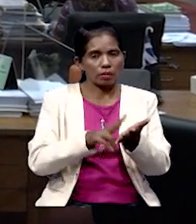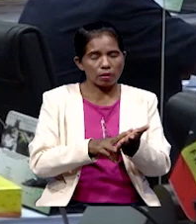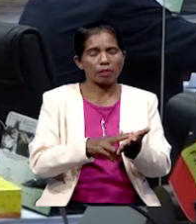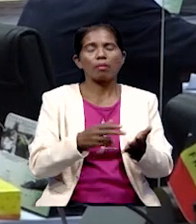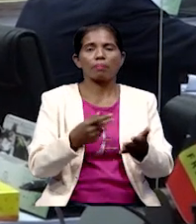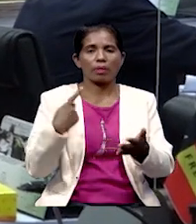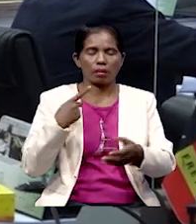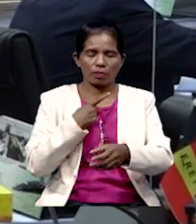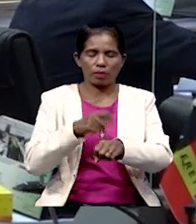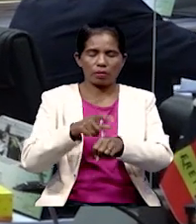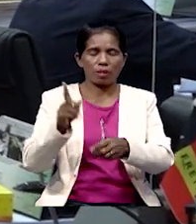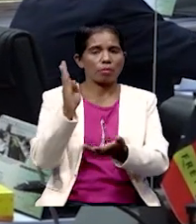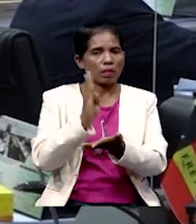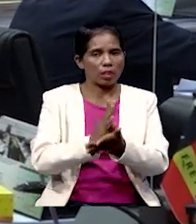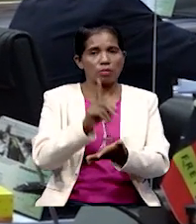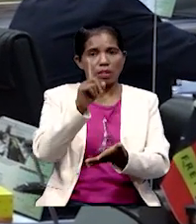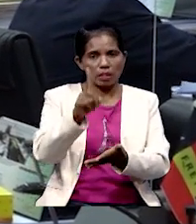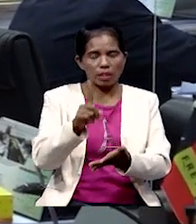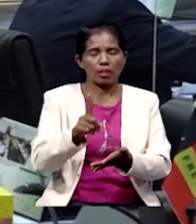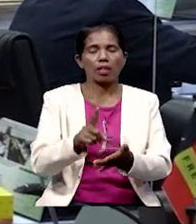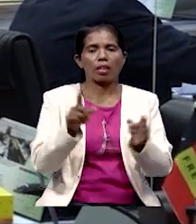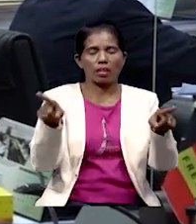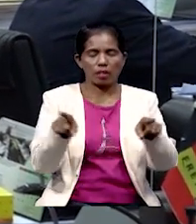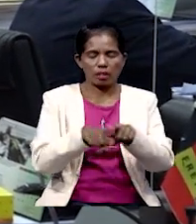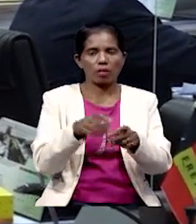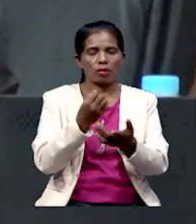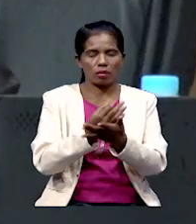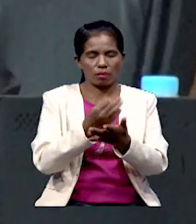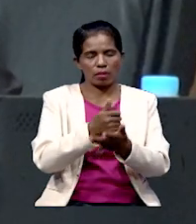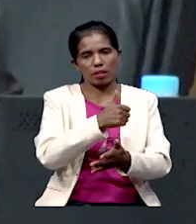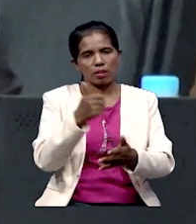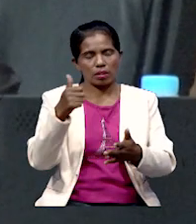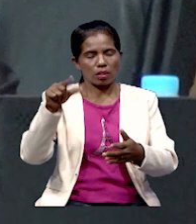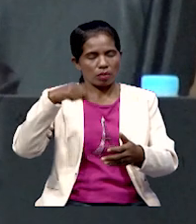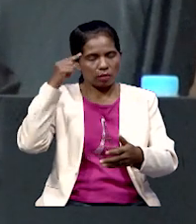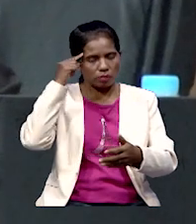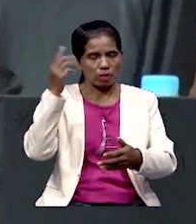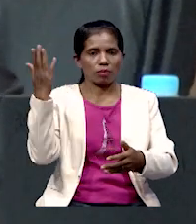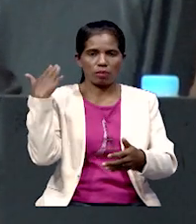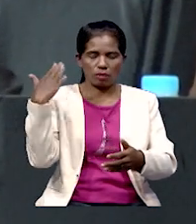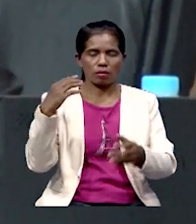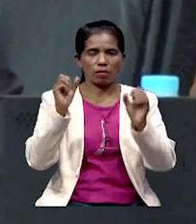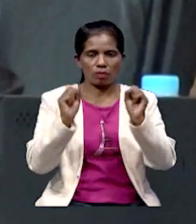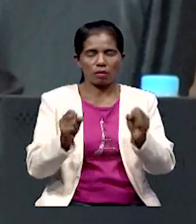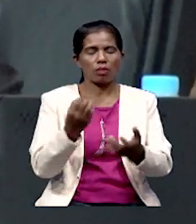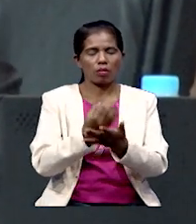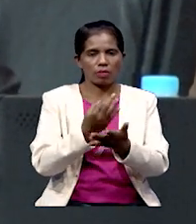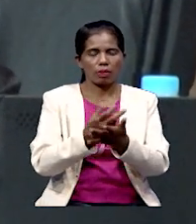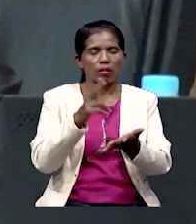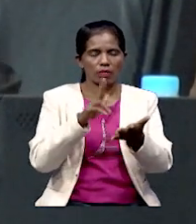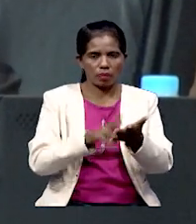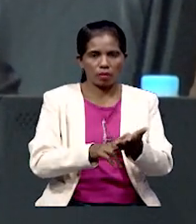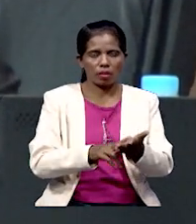Nacional aprova ho bilhão e de resim ne compara ho orçamento sira e a governação anterior orçamento retificativo e de